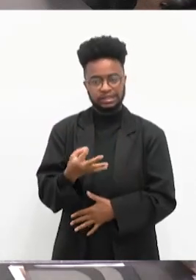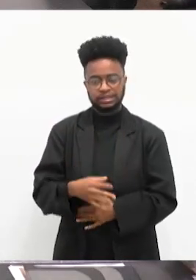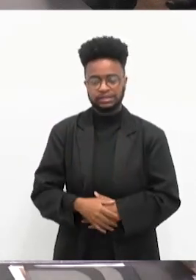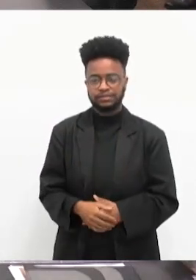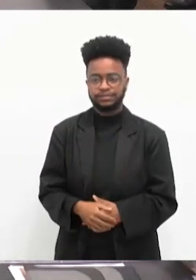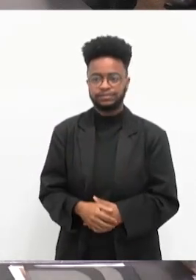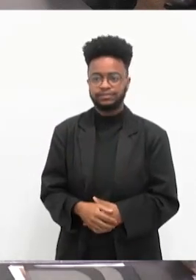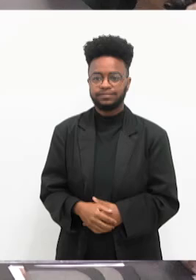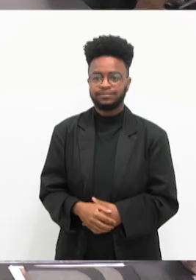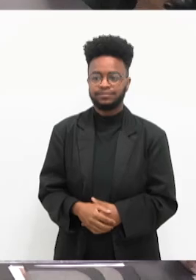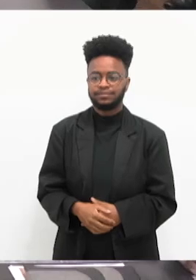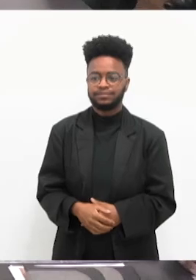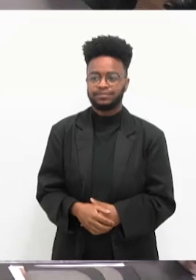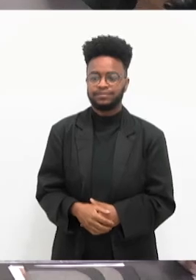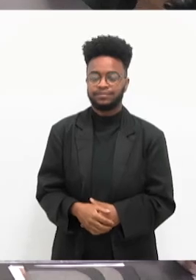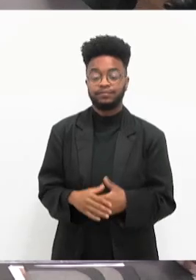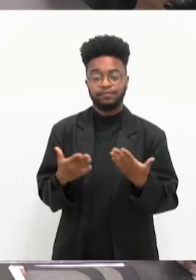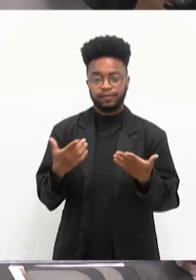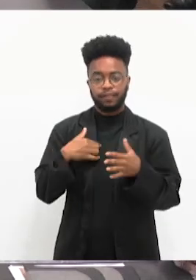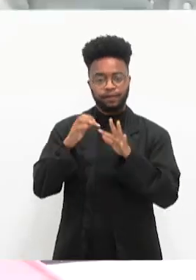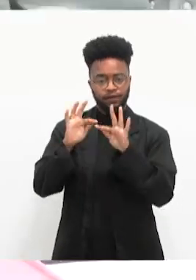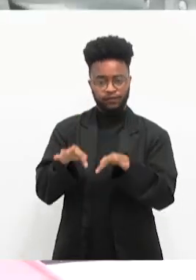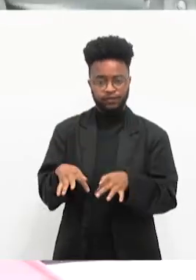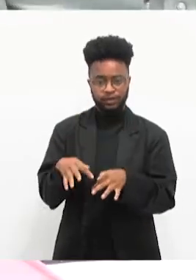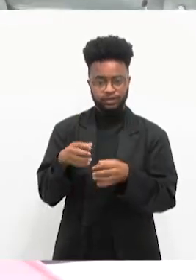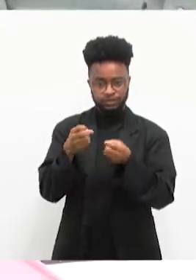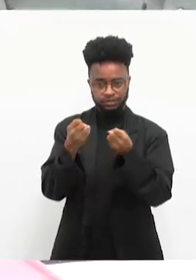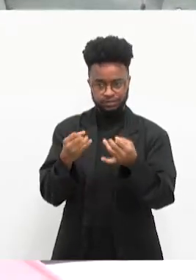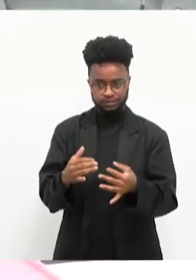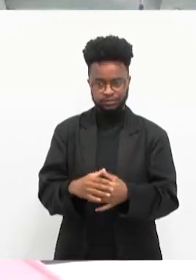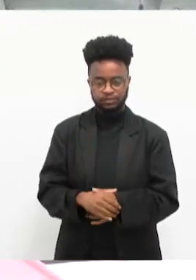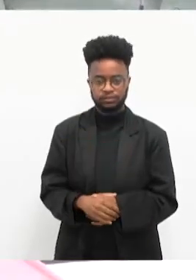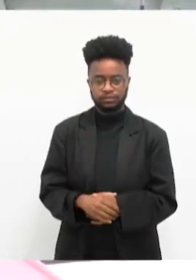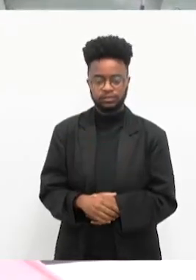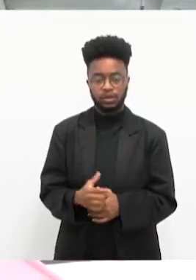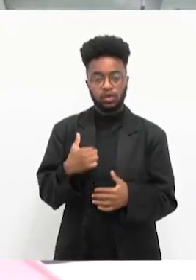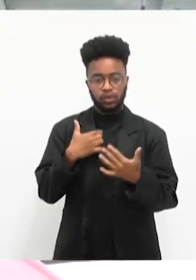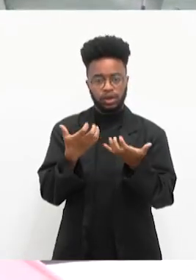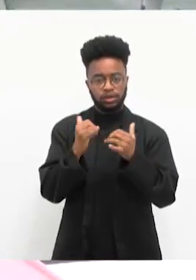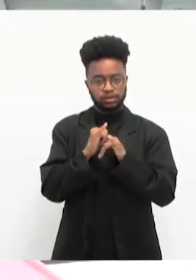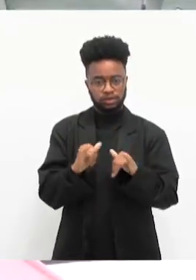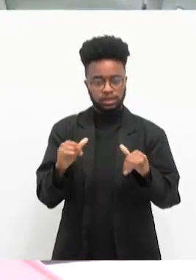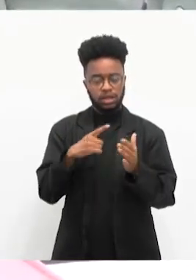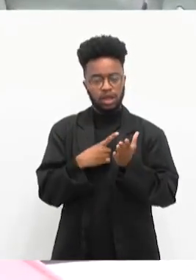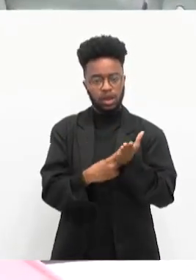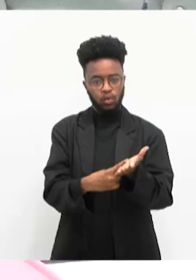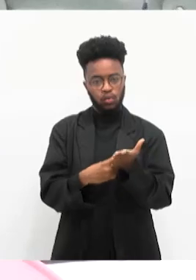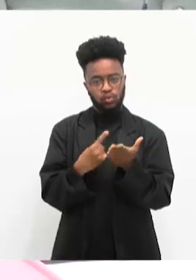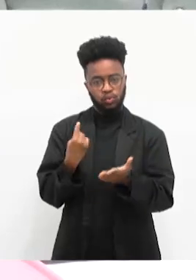Deus. Então eu estava terminando, presidente. Pois não, deputado. Não, é para dizer que isso é um acordo nosso com